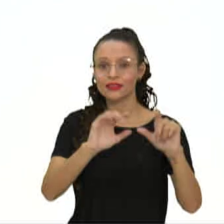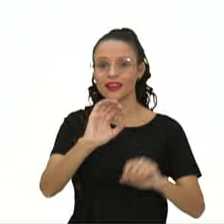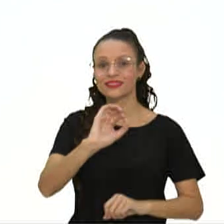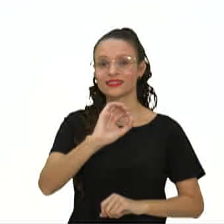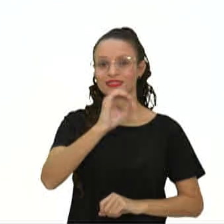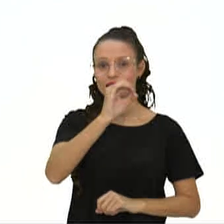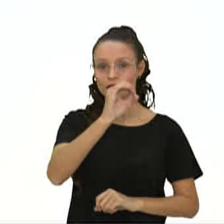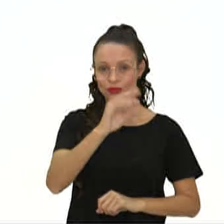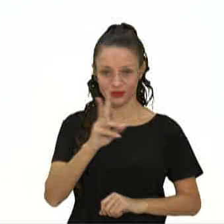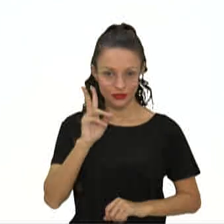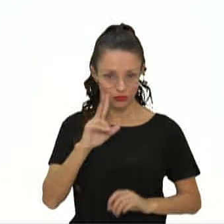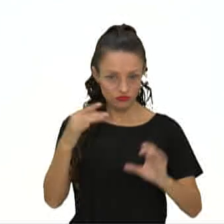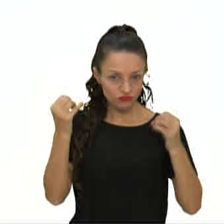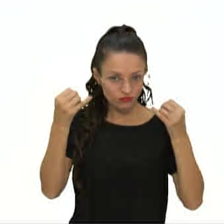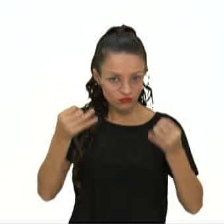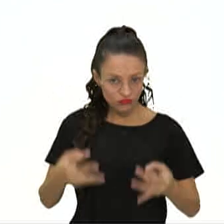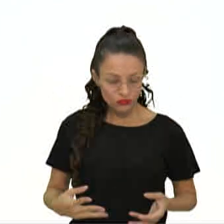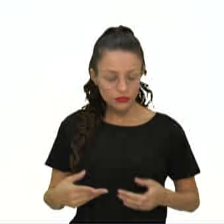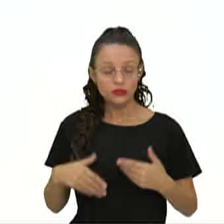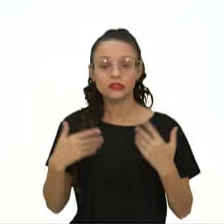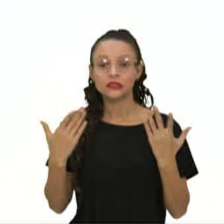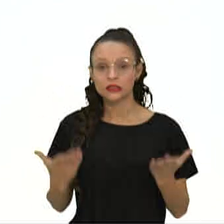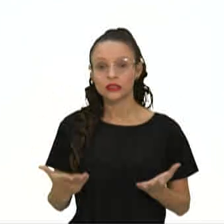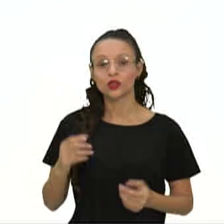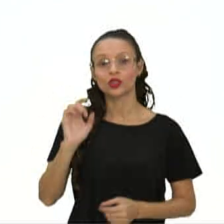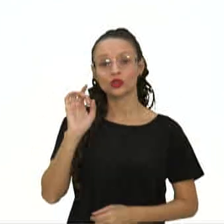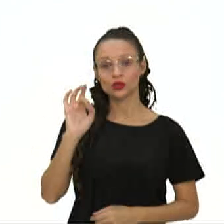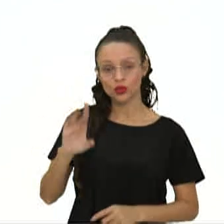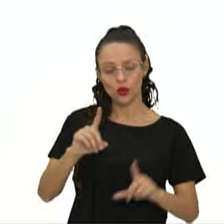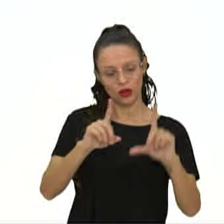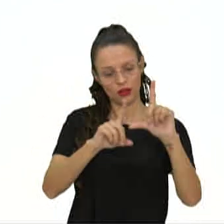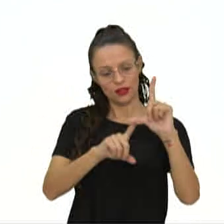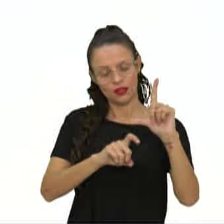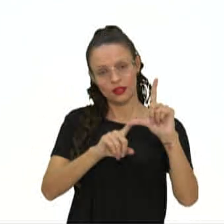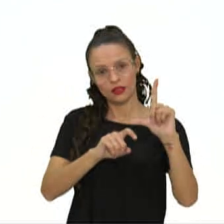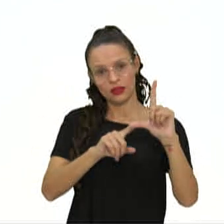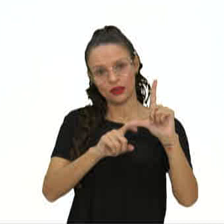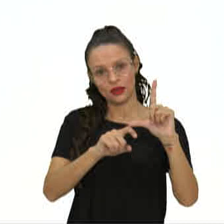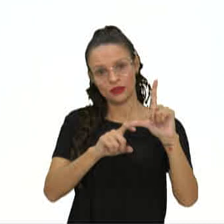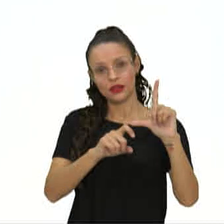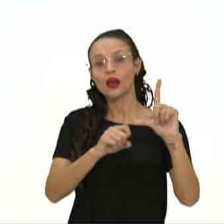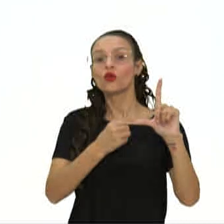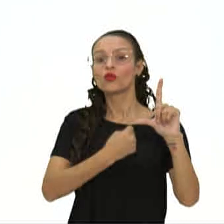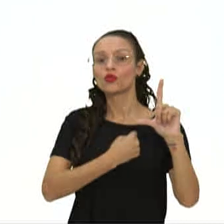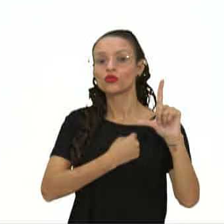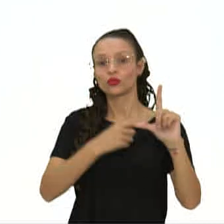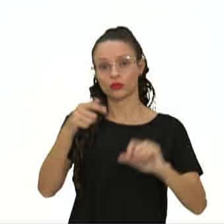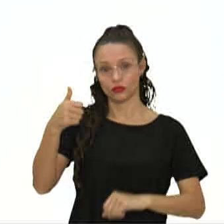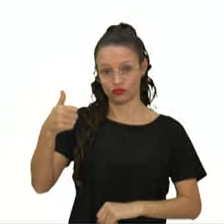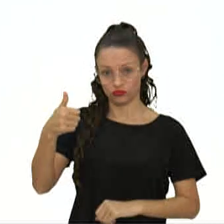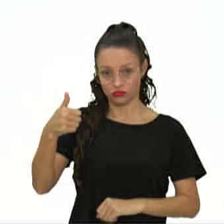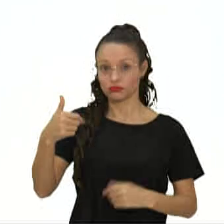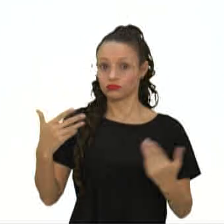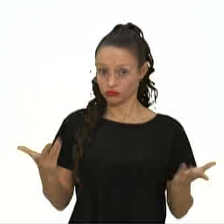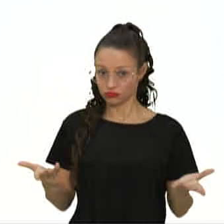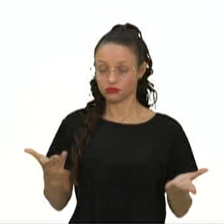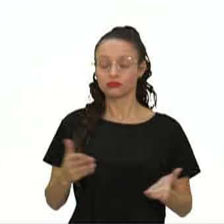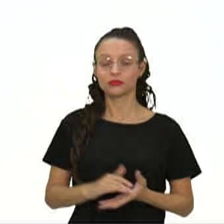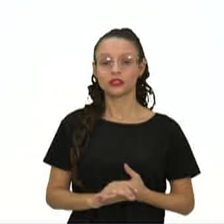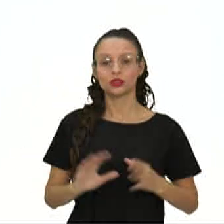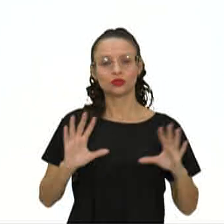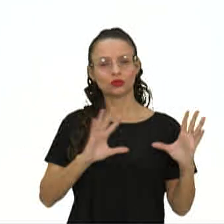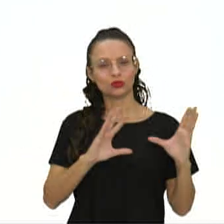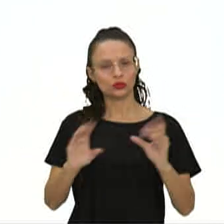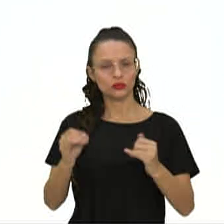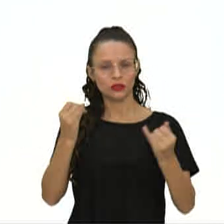Lembra que nós já conversamos sobre isso? E quando você tem só a letra, o teu coeficiente é 1, tá? Então, todas